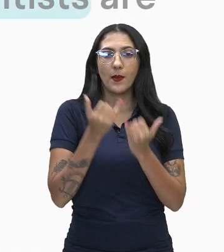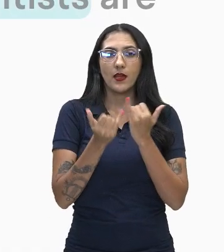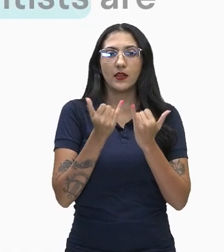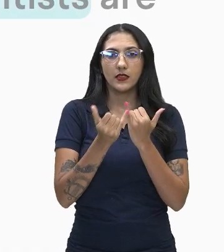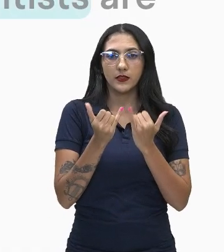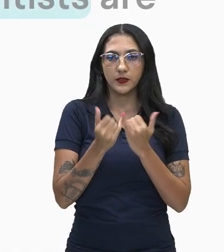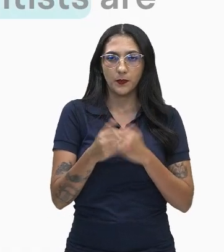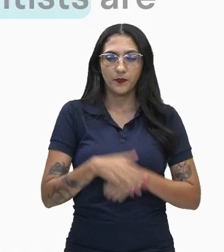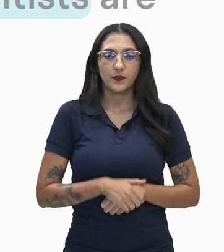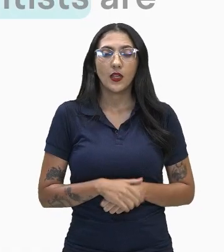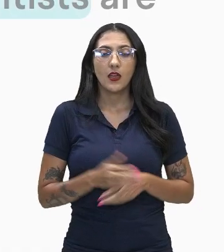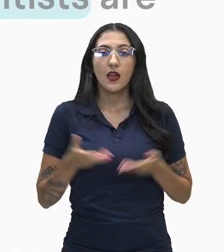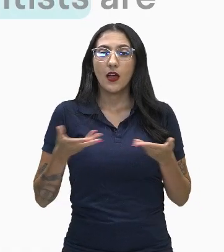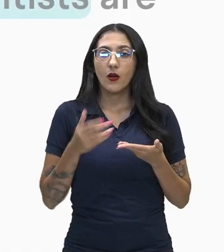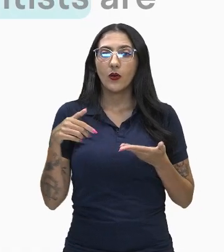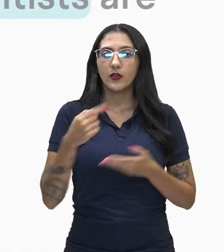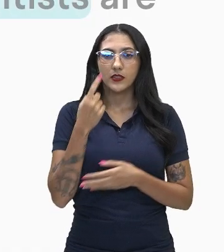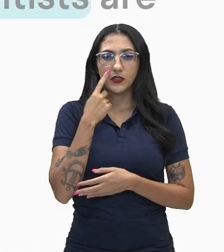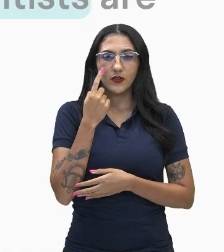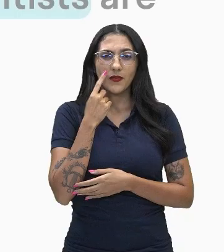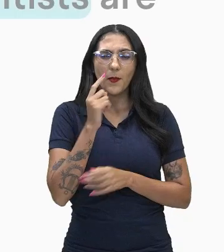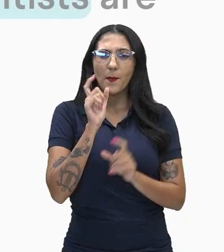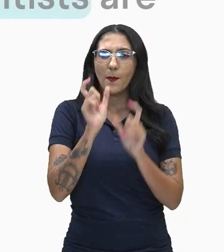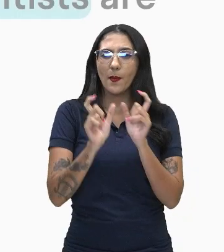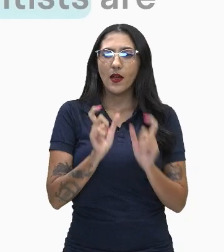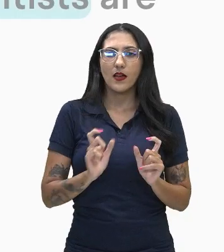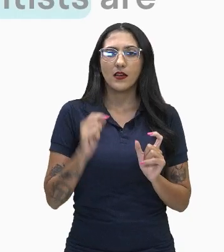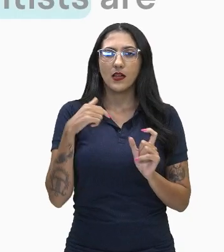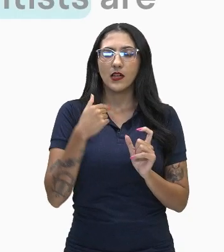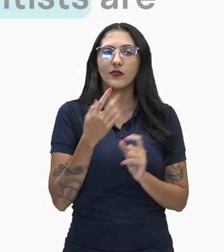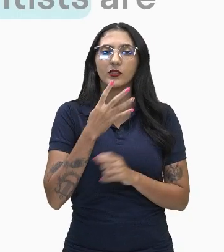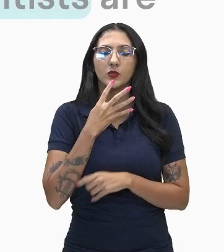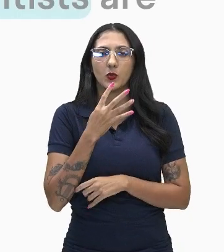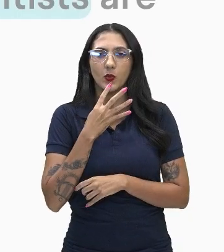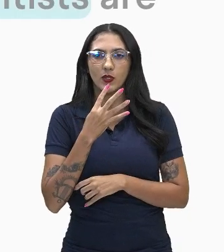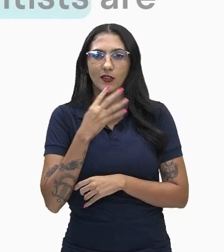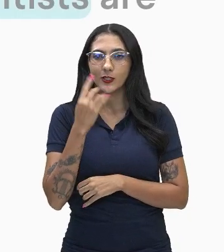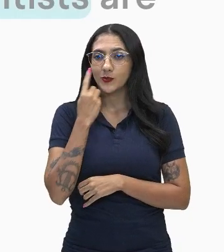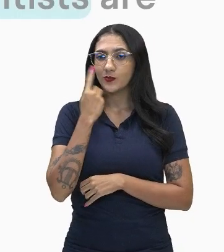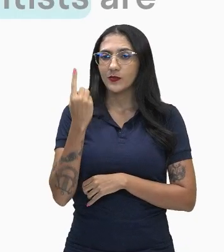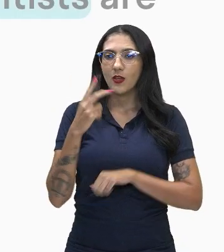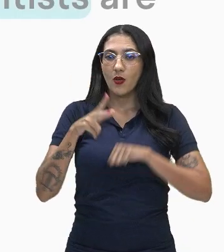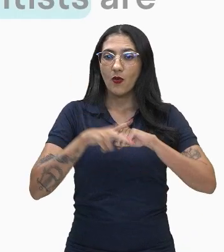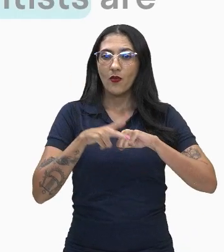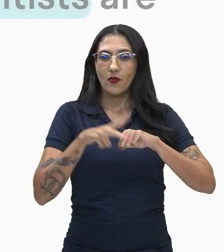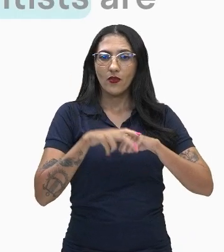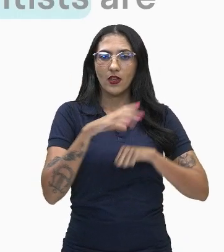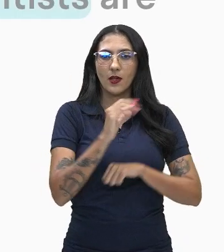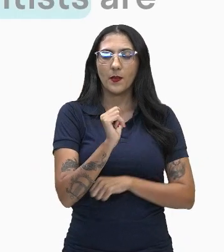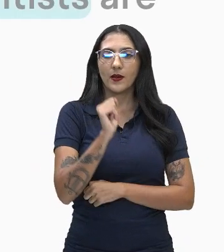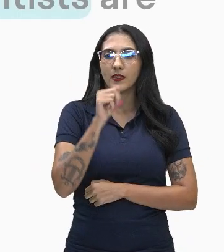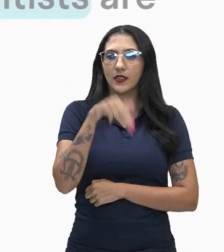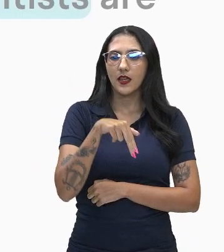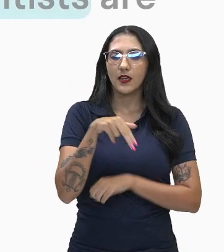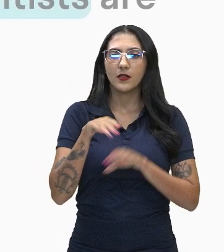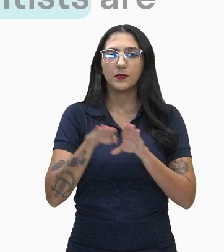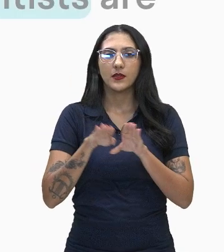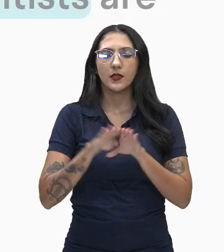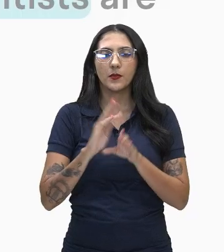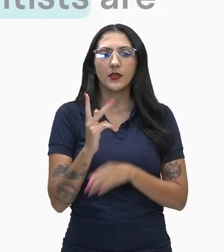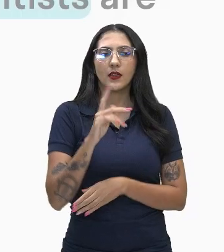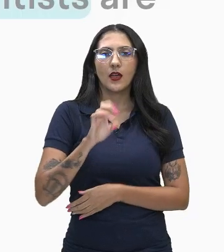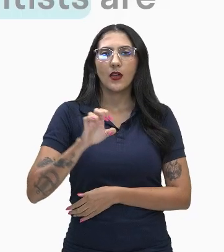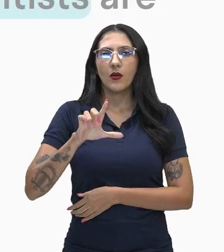palavras que a gente conhece, né? Olha aqui, tem o verbo can, tem o help, palavras que